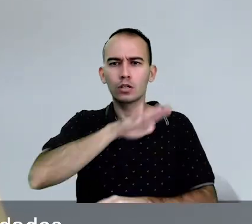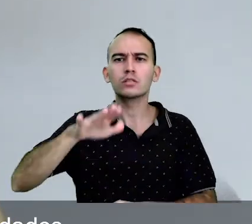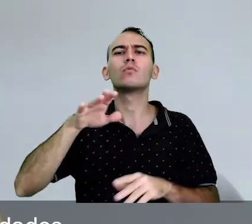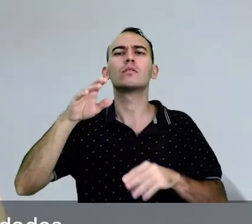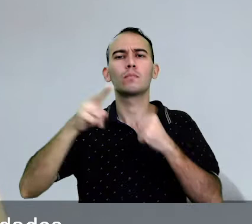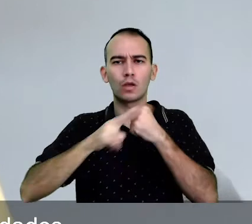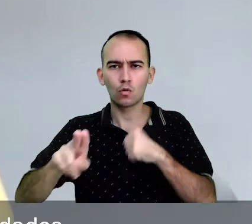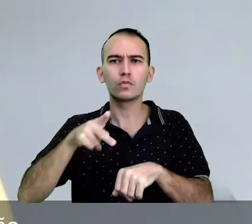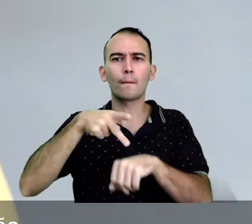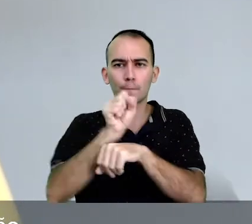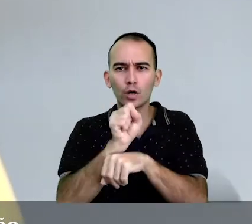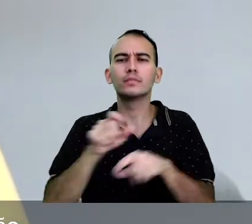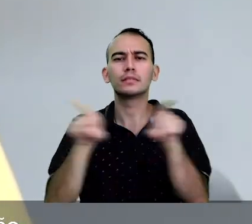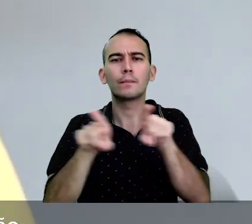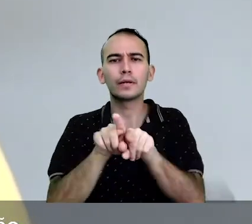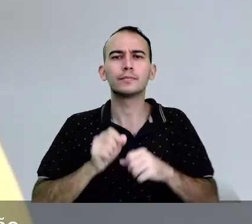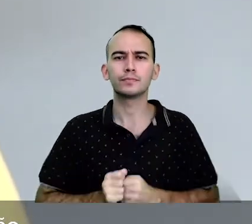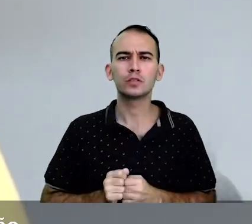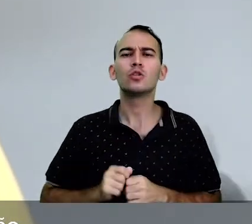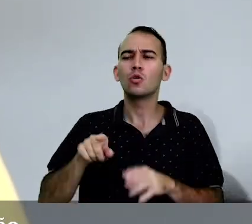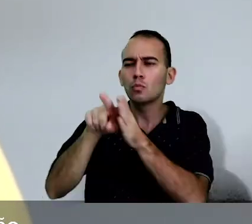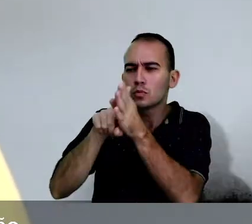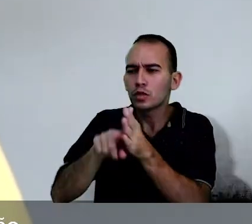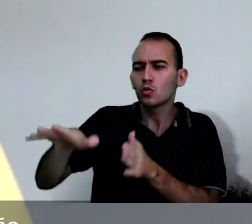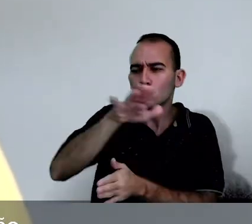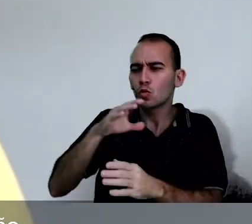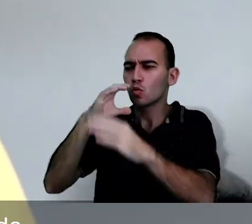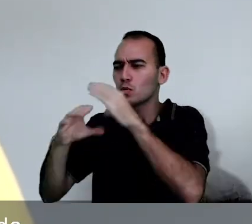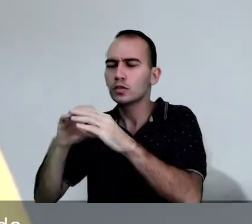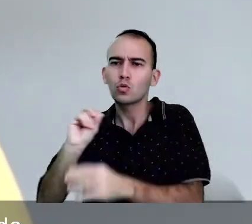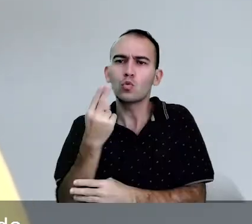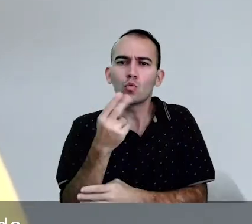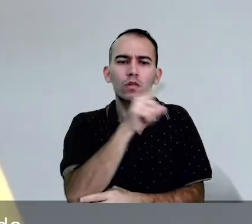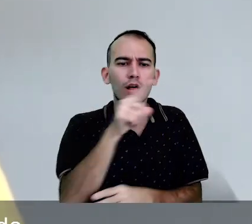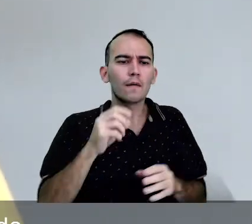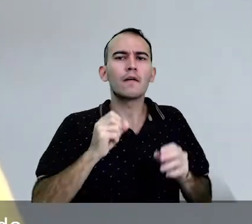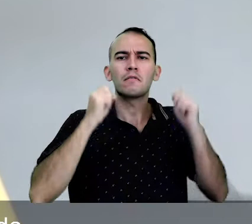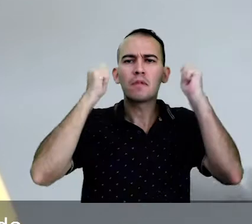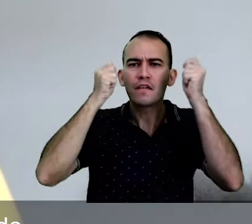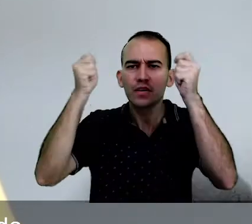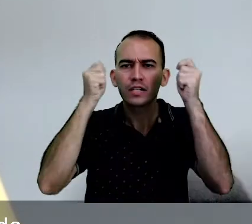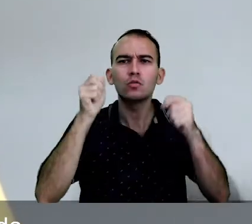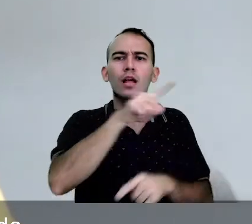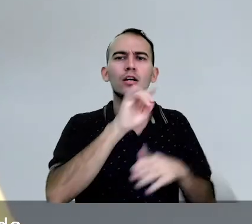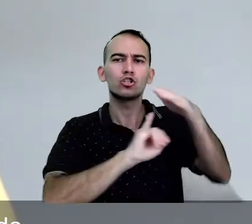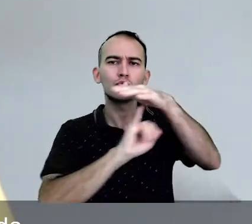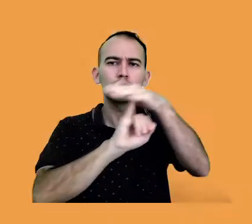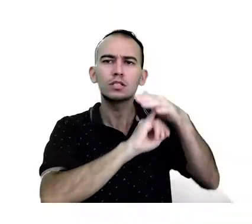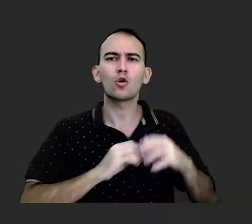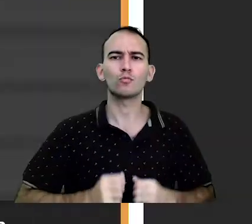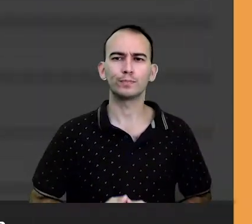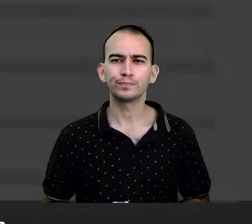e Territorialidades. A minha pesquisa é sobre encruzilhada entre comunicação, corpo e gênero nas manifestações de entidades da